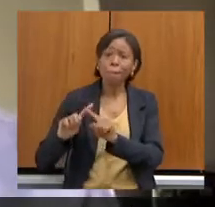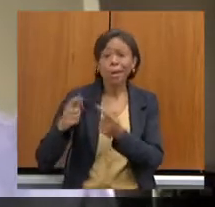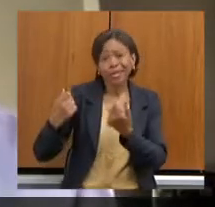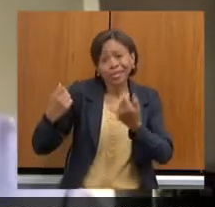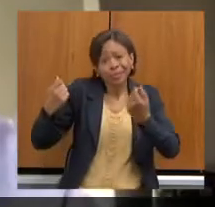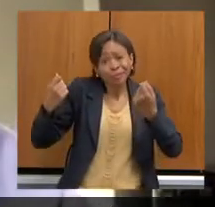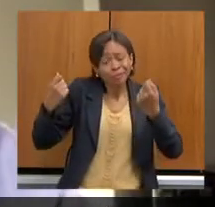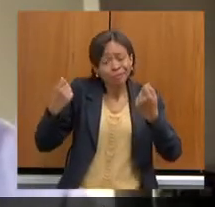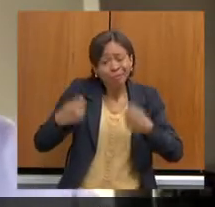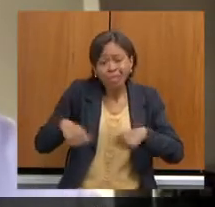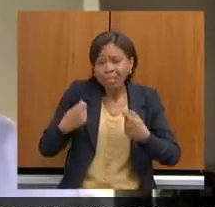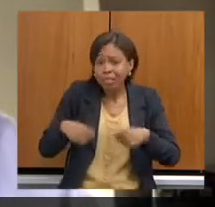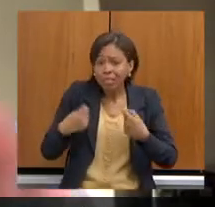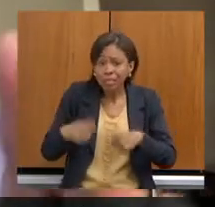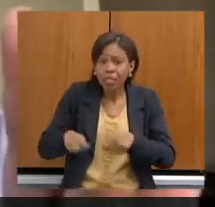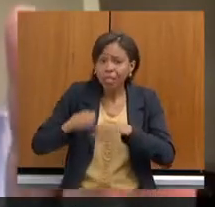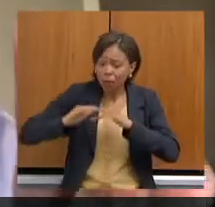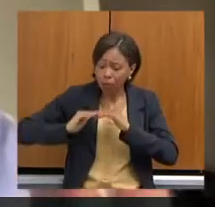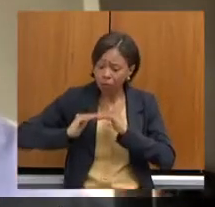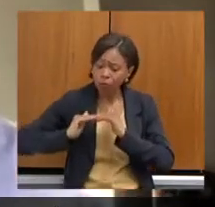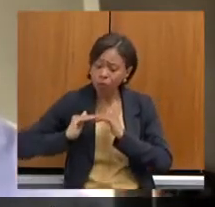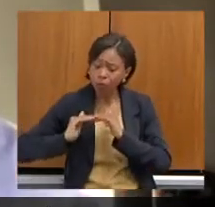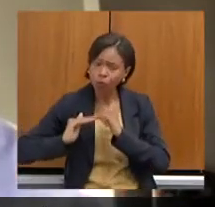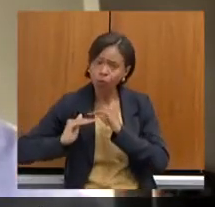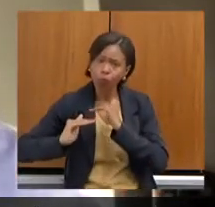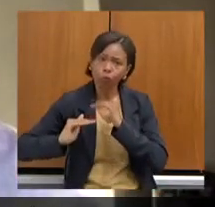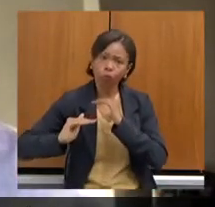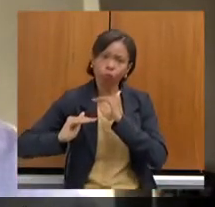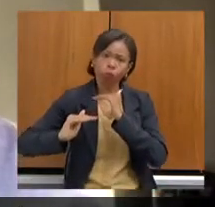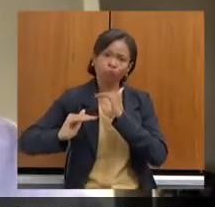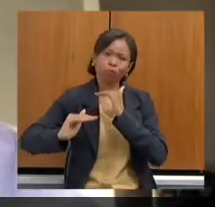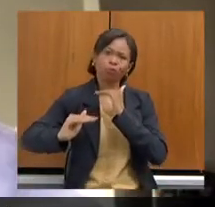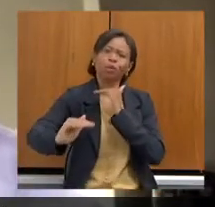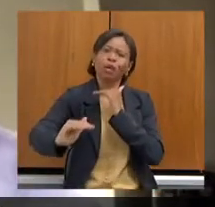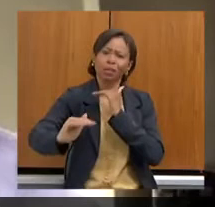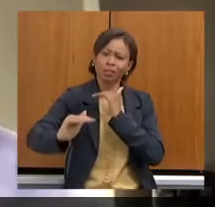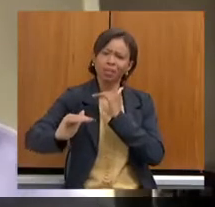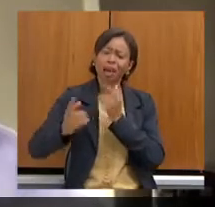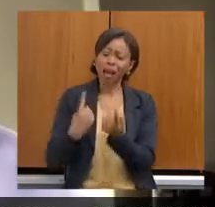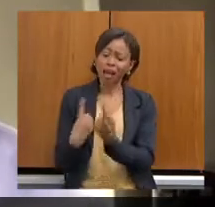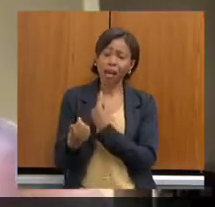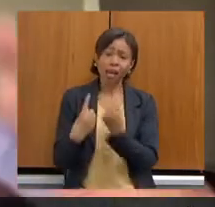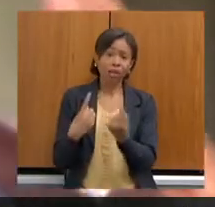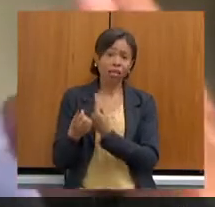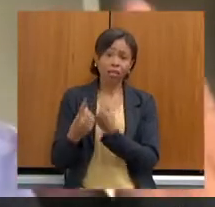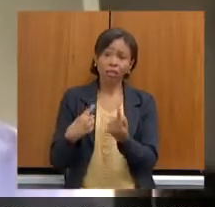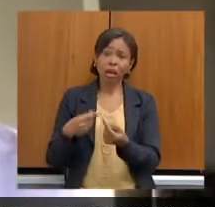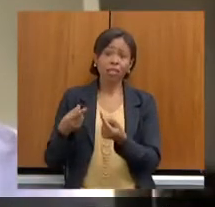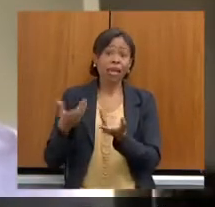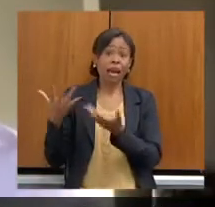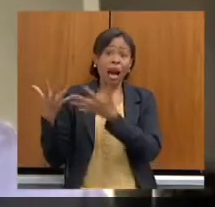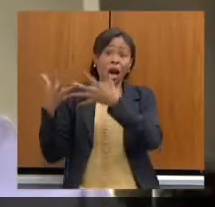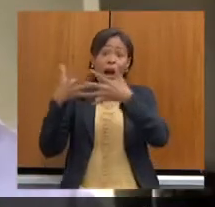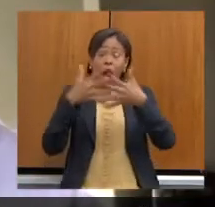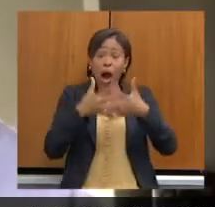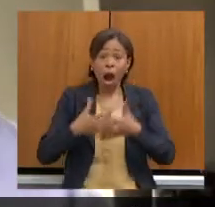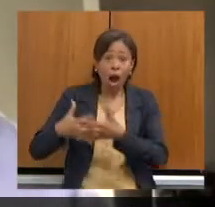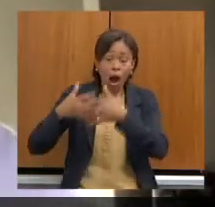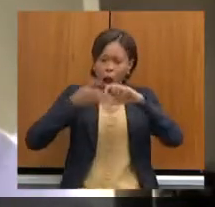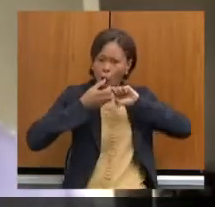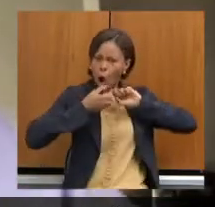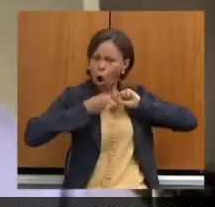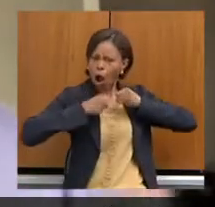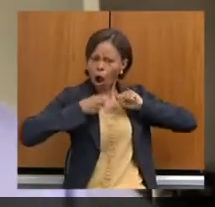ser recapeado eu estou falando numa estrada que passam mais de 100 cabeças na caminhonete